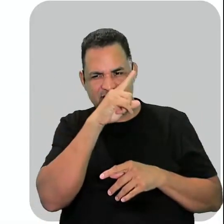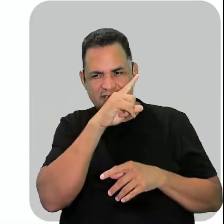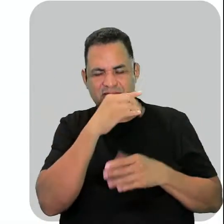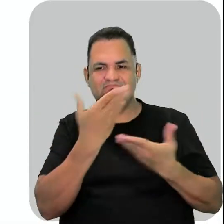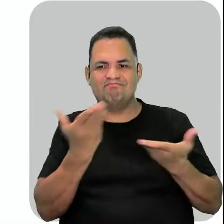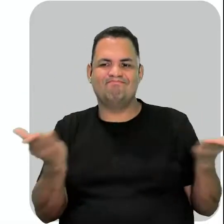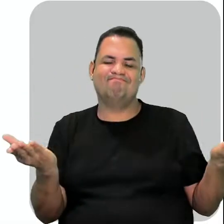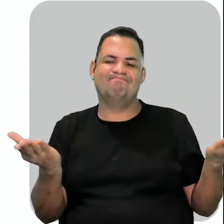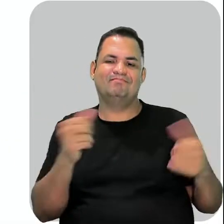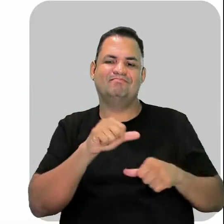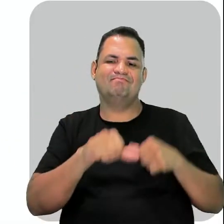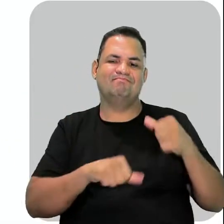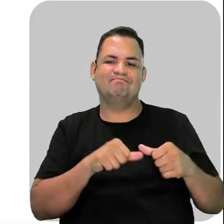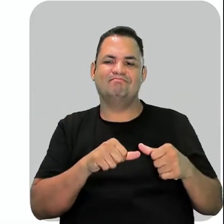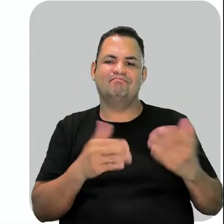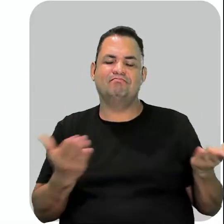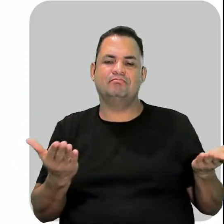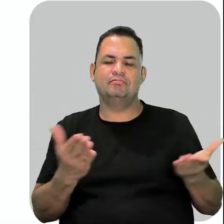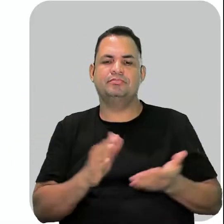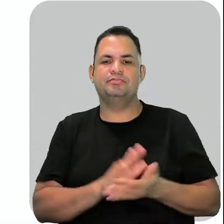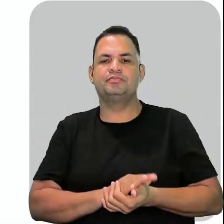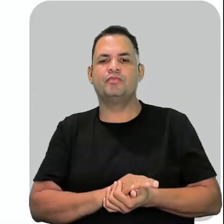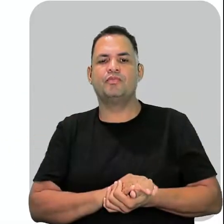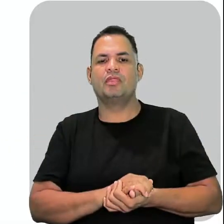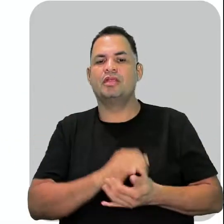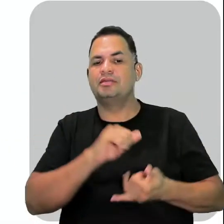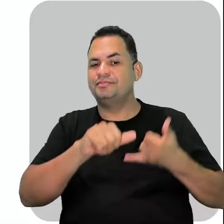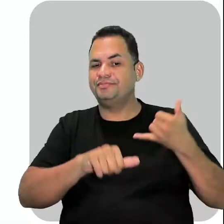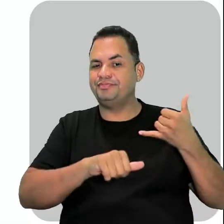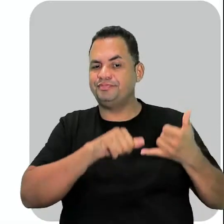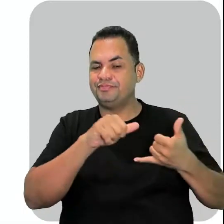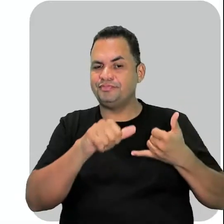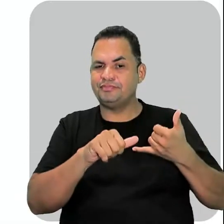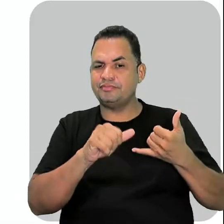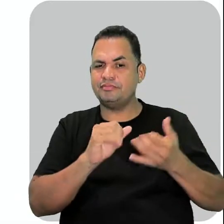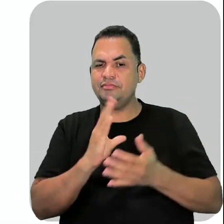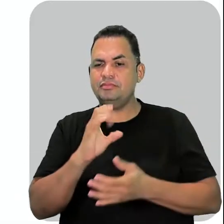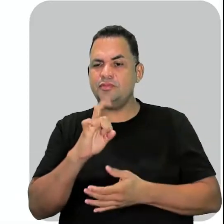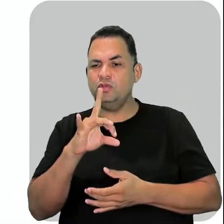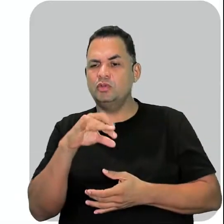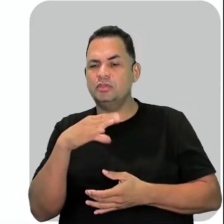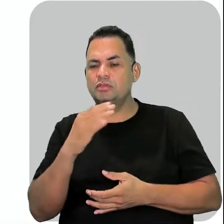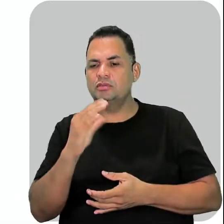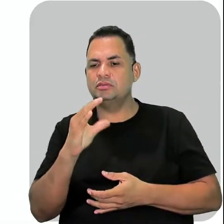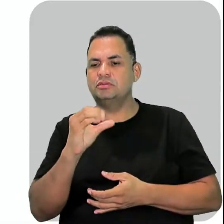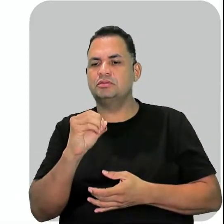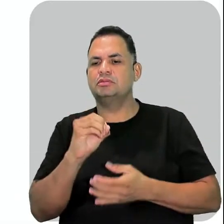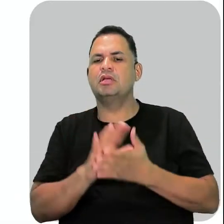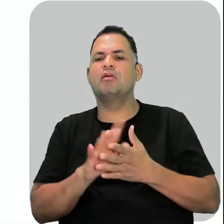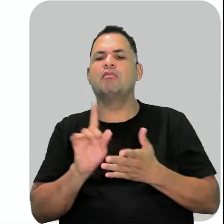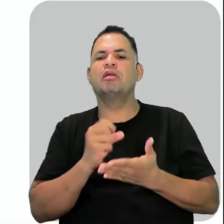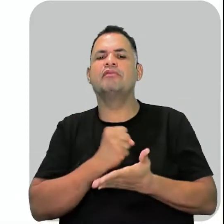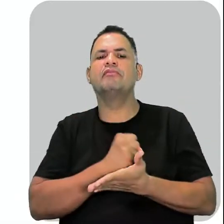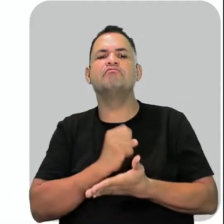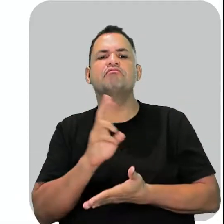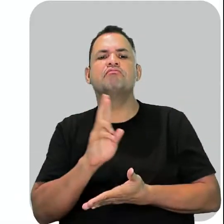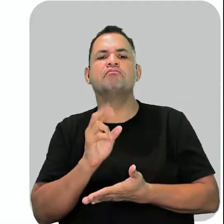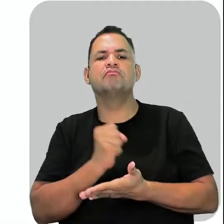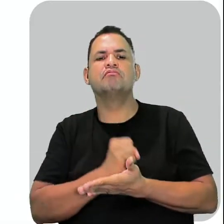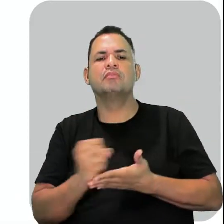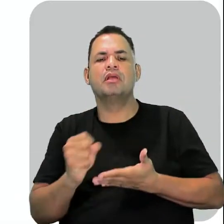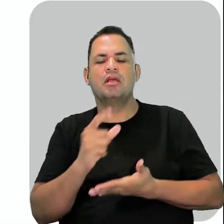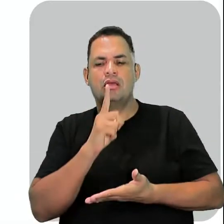cabeça. Então, estamos fazendo aqui uma reação de condensação? Estamos. Quem foi eliminado?